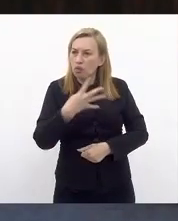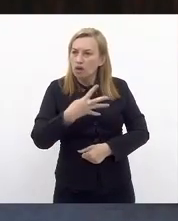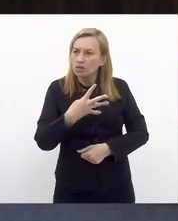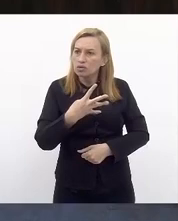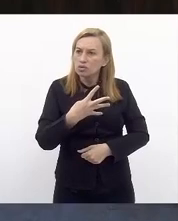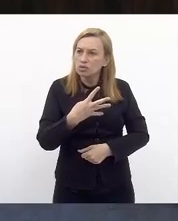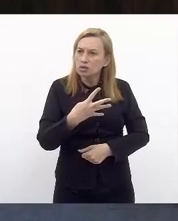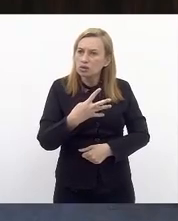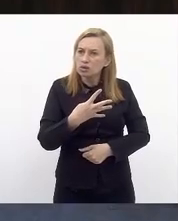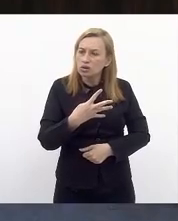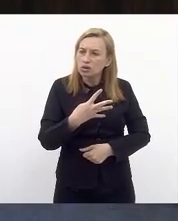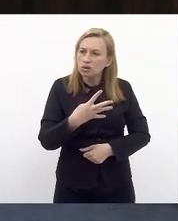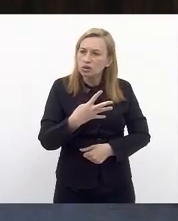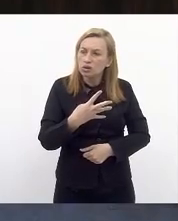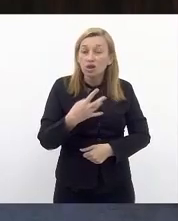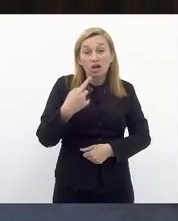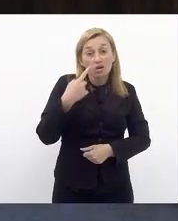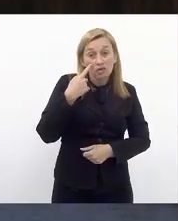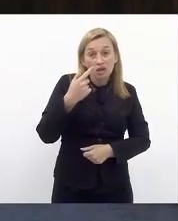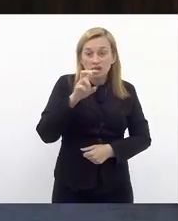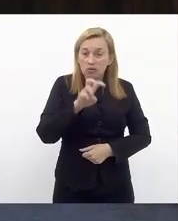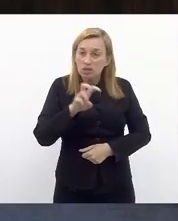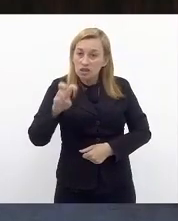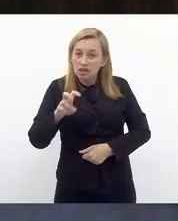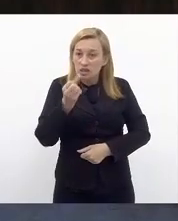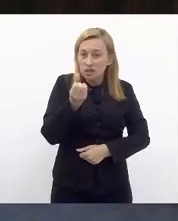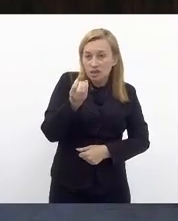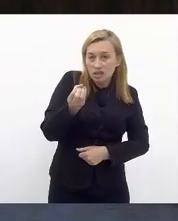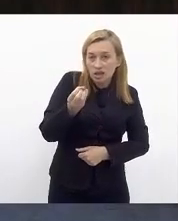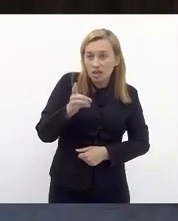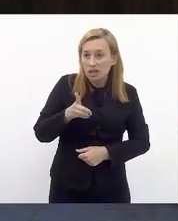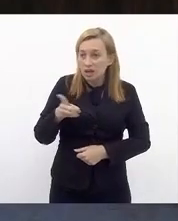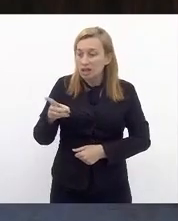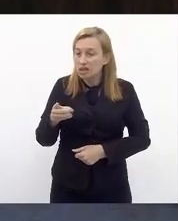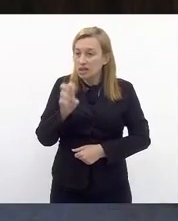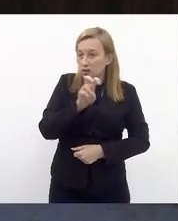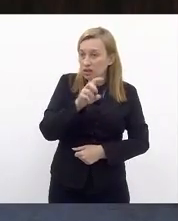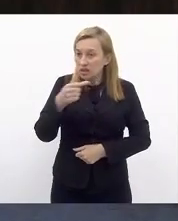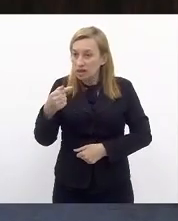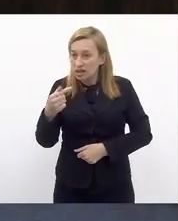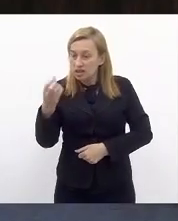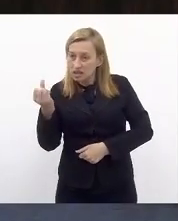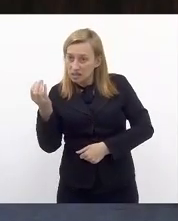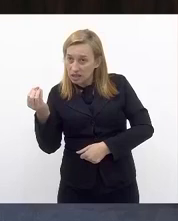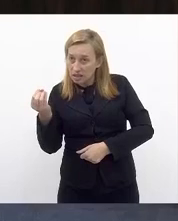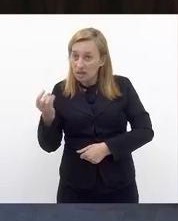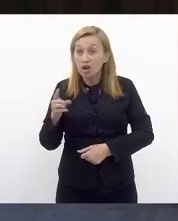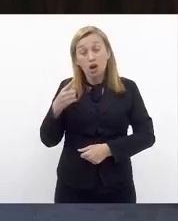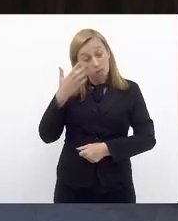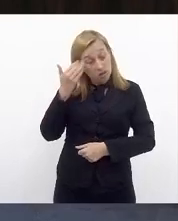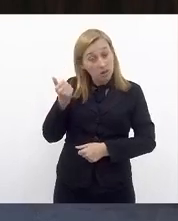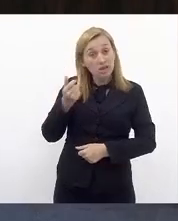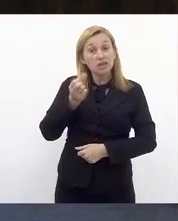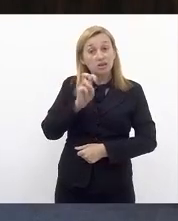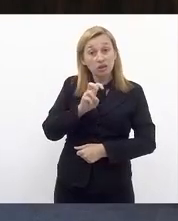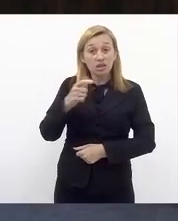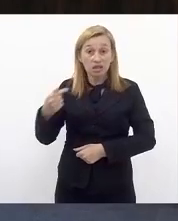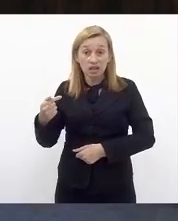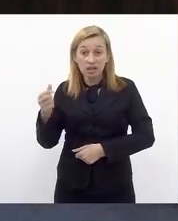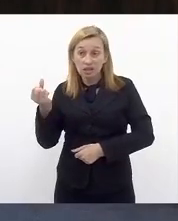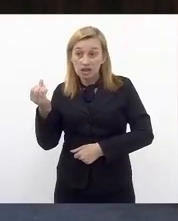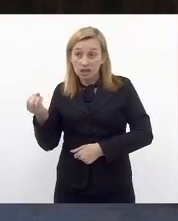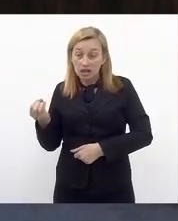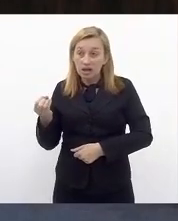é ela ela previa 55 e 60 e aqui tá 5761 cq57 de 60 é a